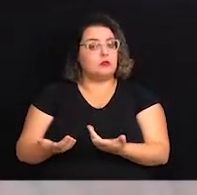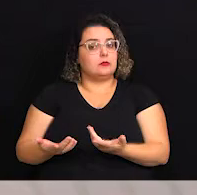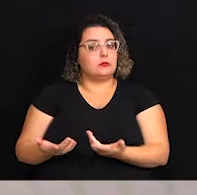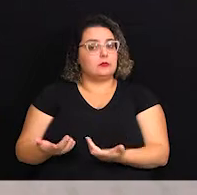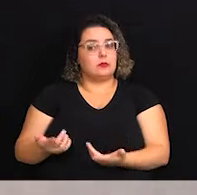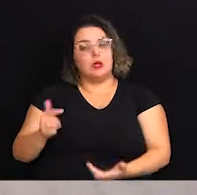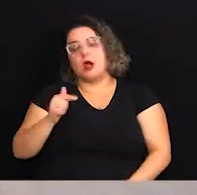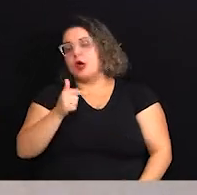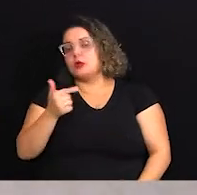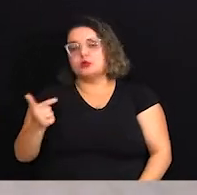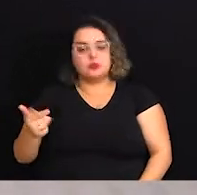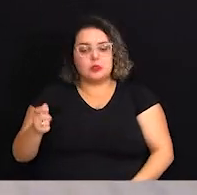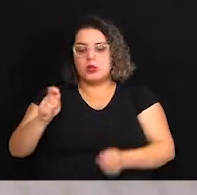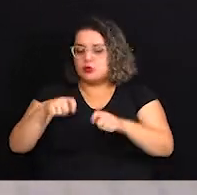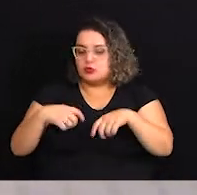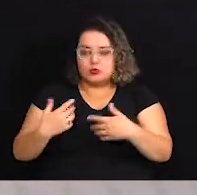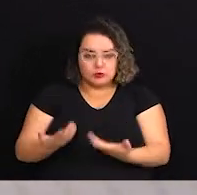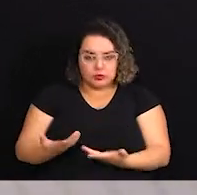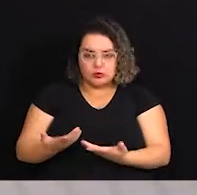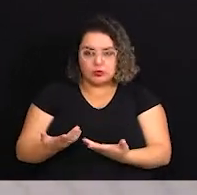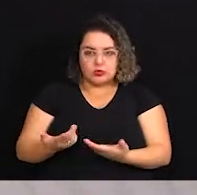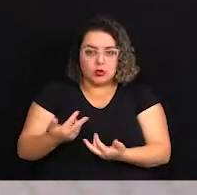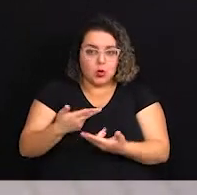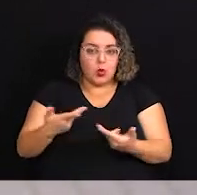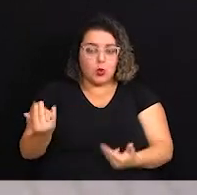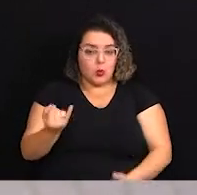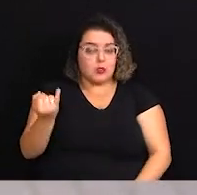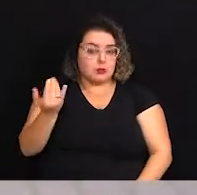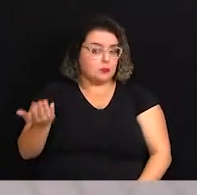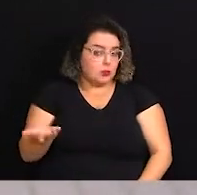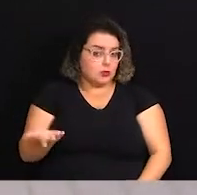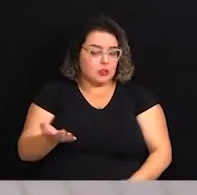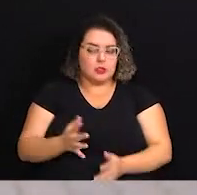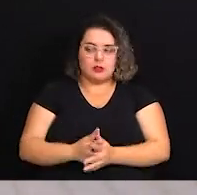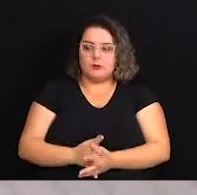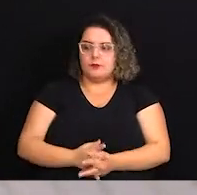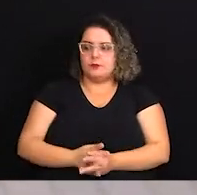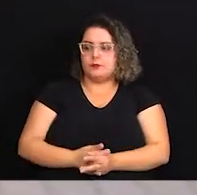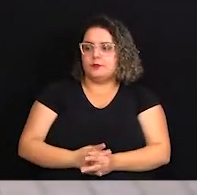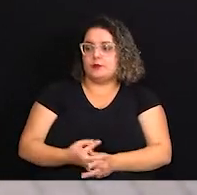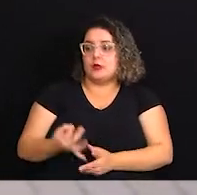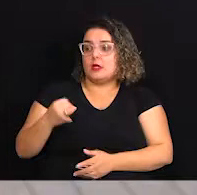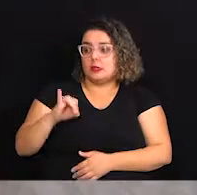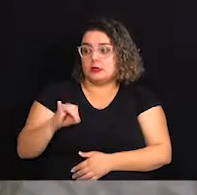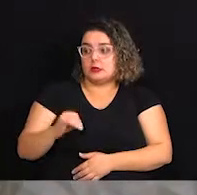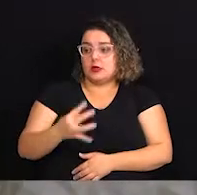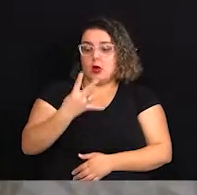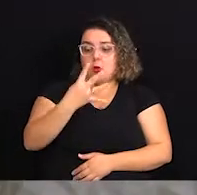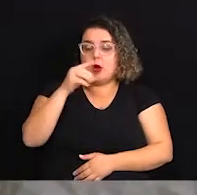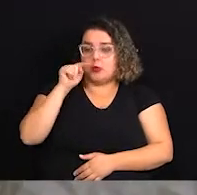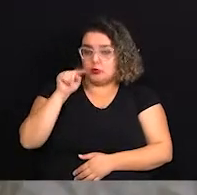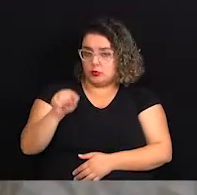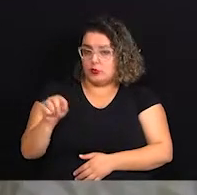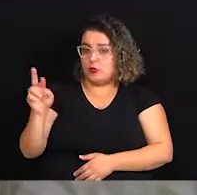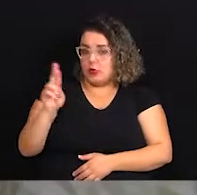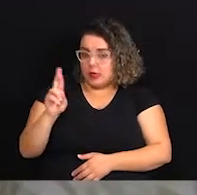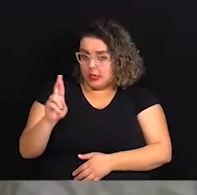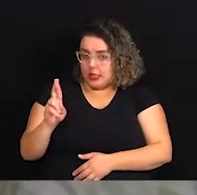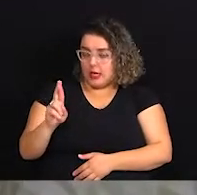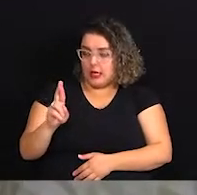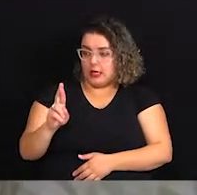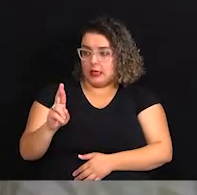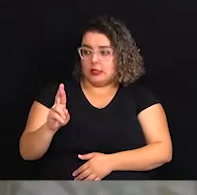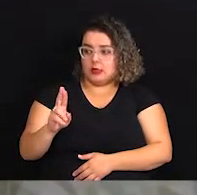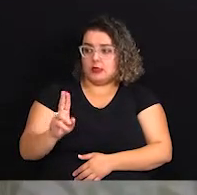porque aí não vai sobrar o suficiente para fazer coisas importantes. Então, se eu pegar R$ 4.000 dessa despesa